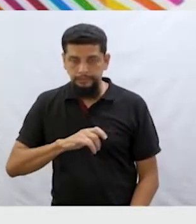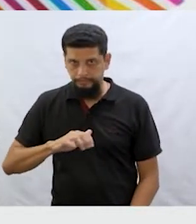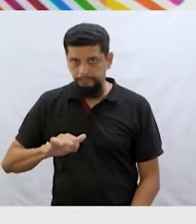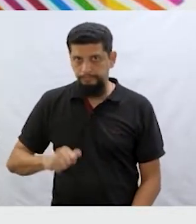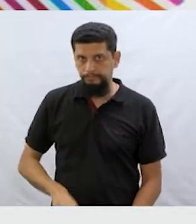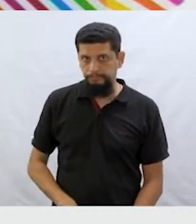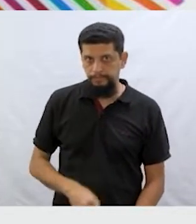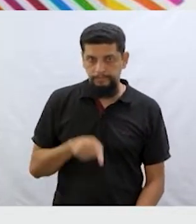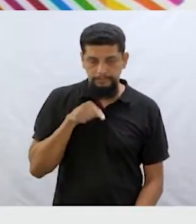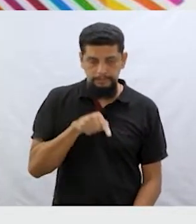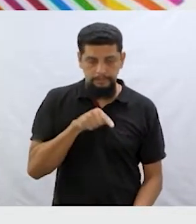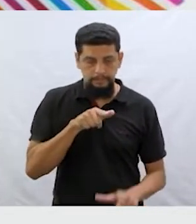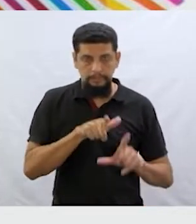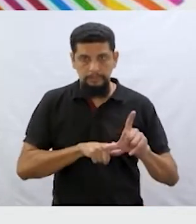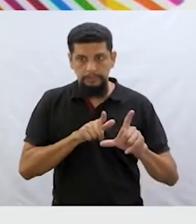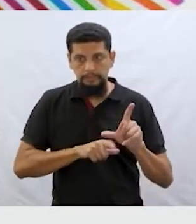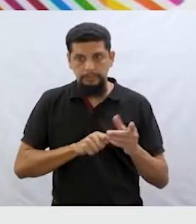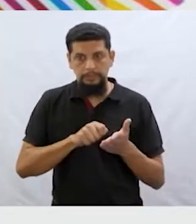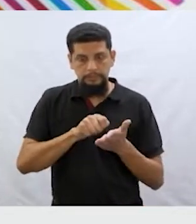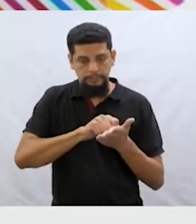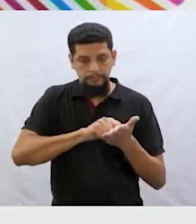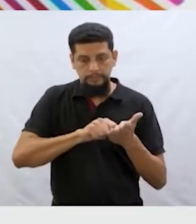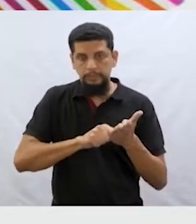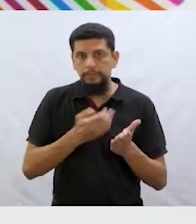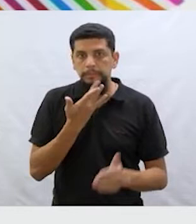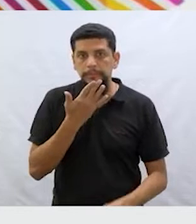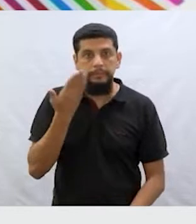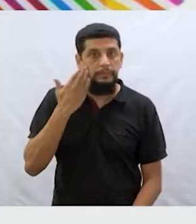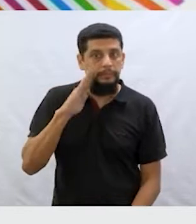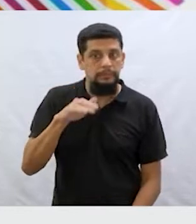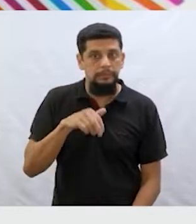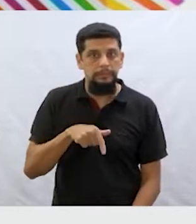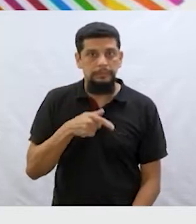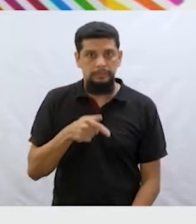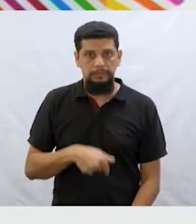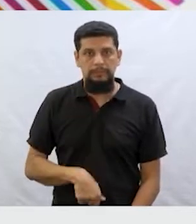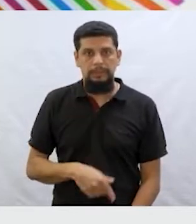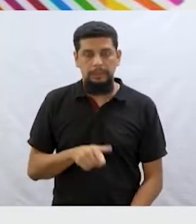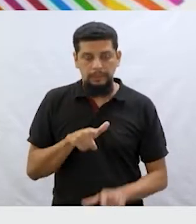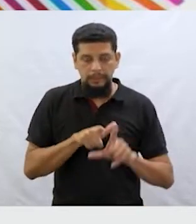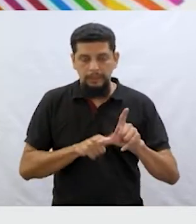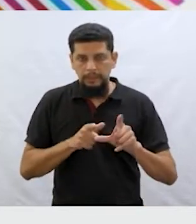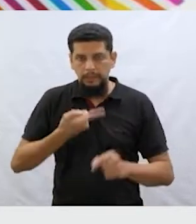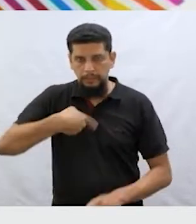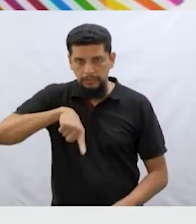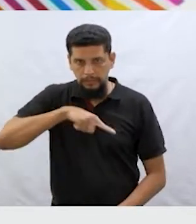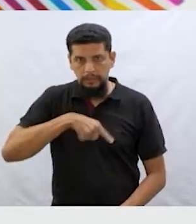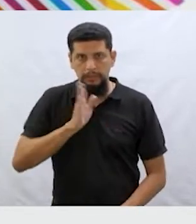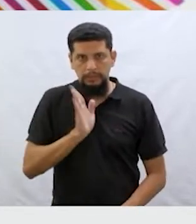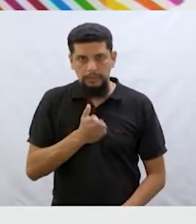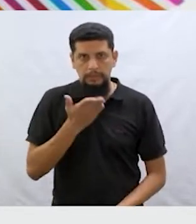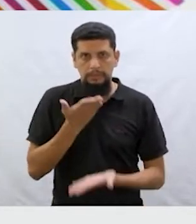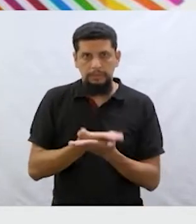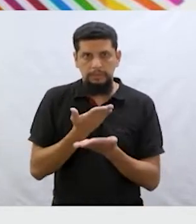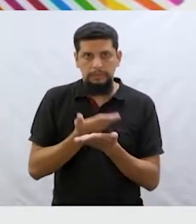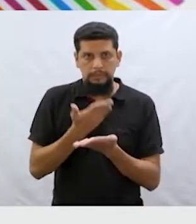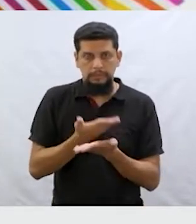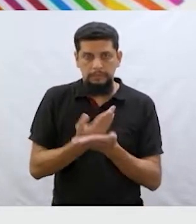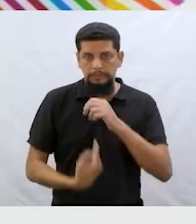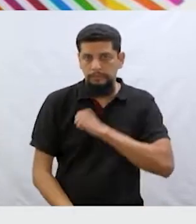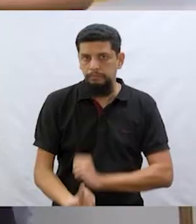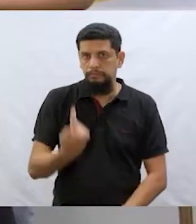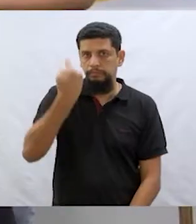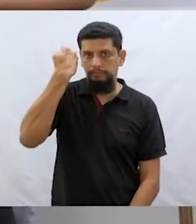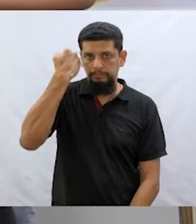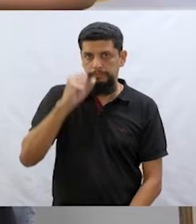nosso alfabeto. Essas letras que estão pintadas em azul foram as letras que nós trabalhamos em todas as